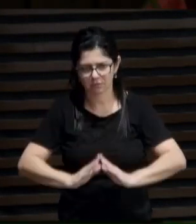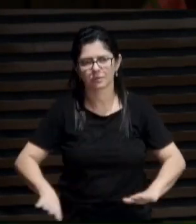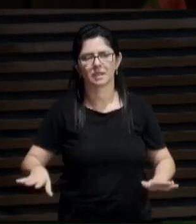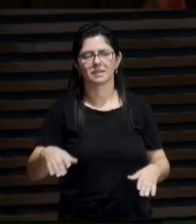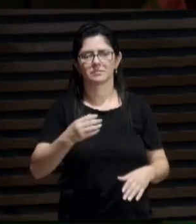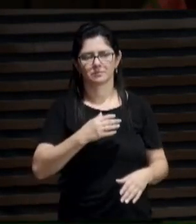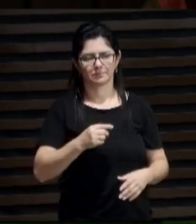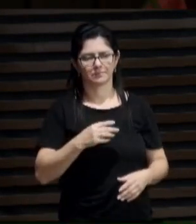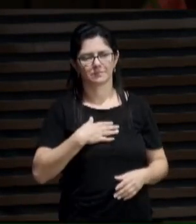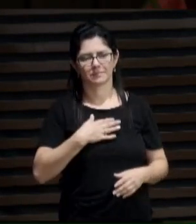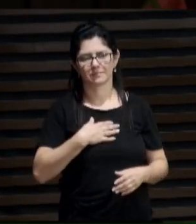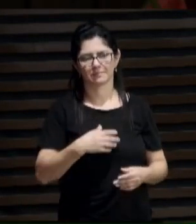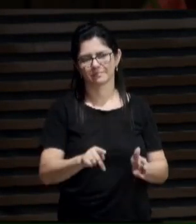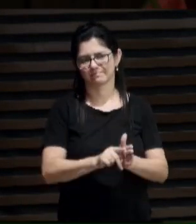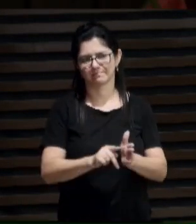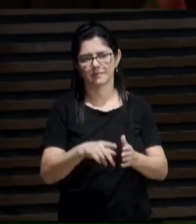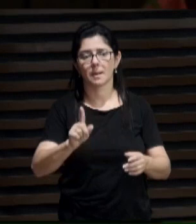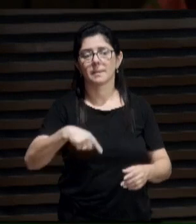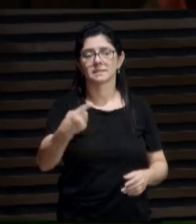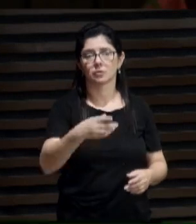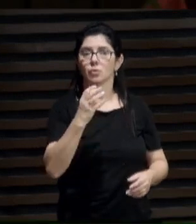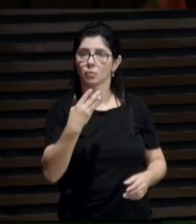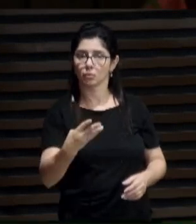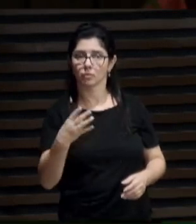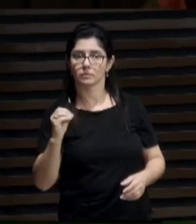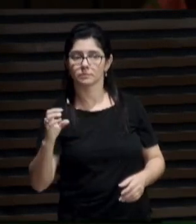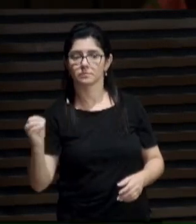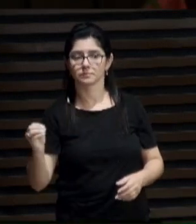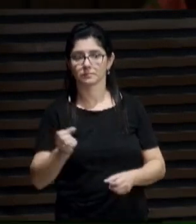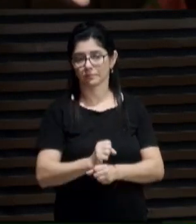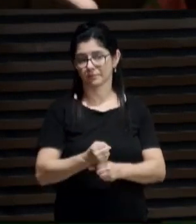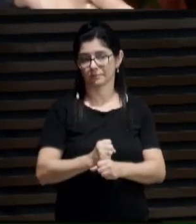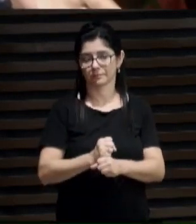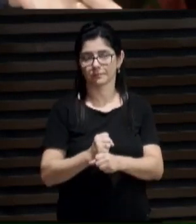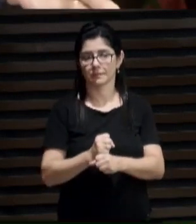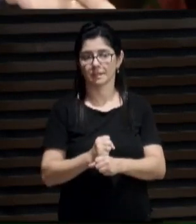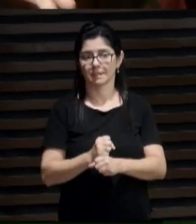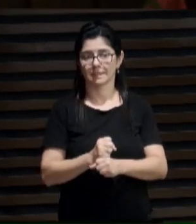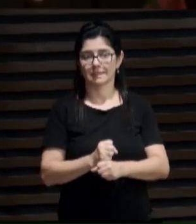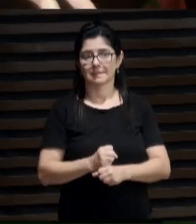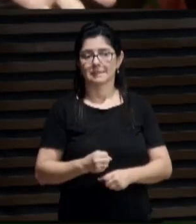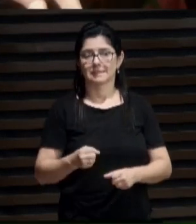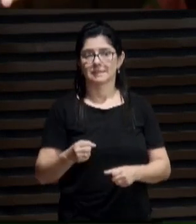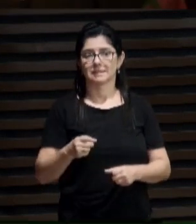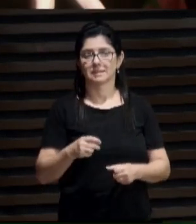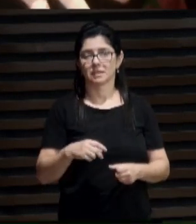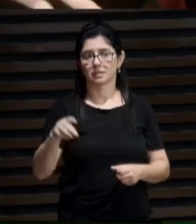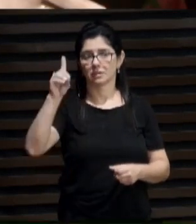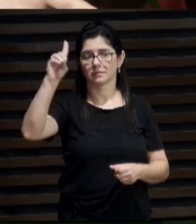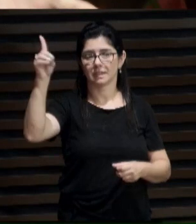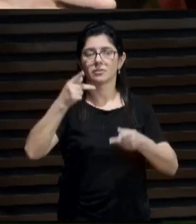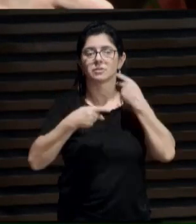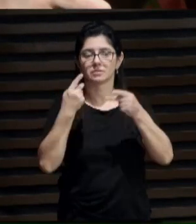Bom, passados 400 anos, desde a última declaração de Deus ao seu povo, que está em